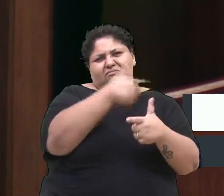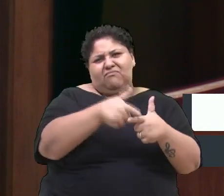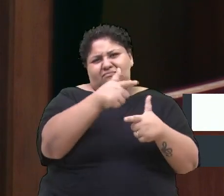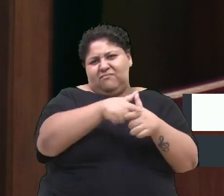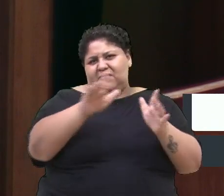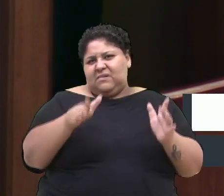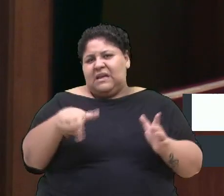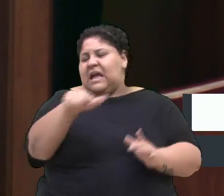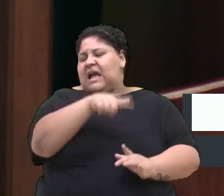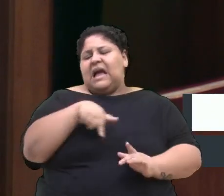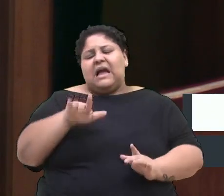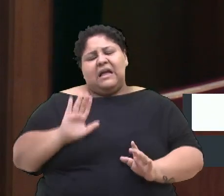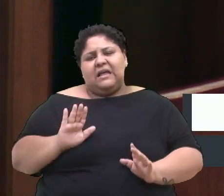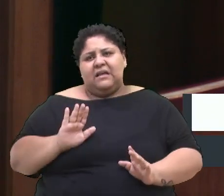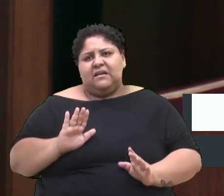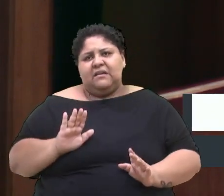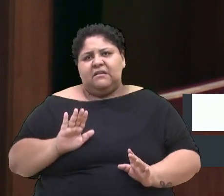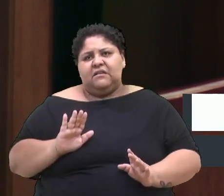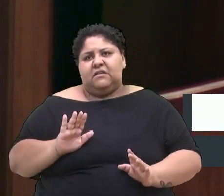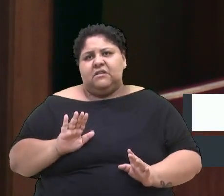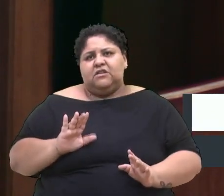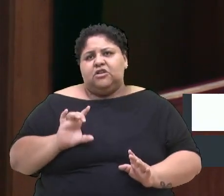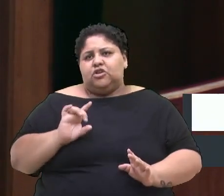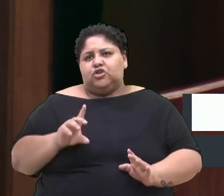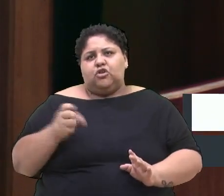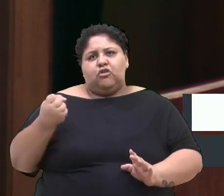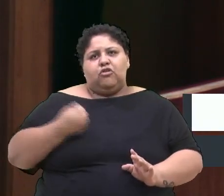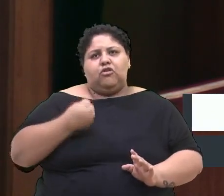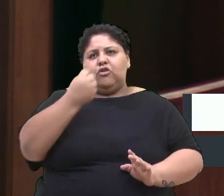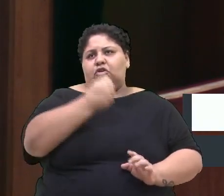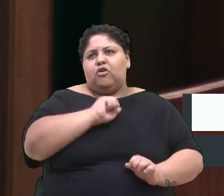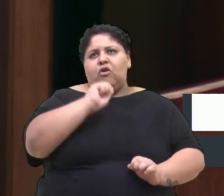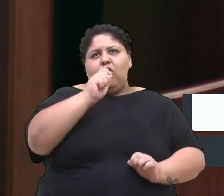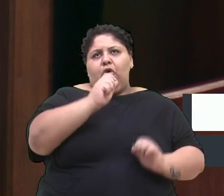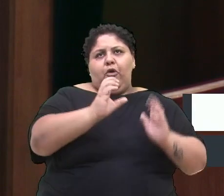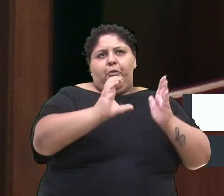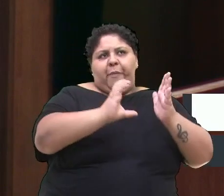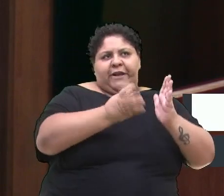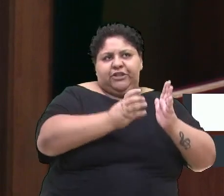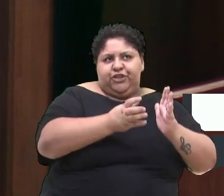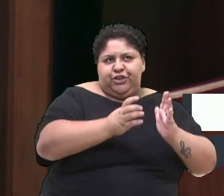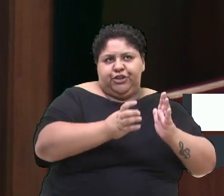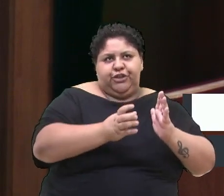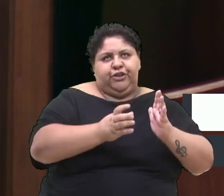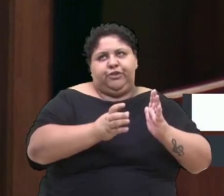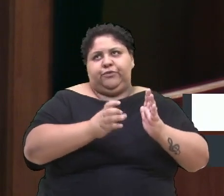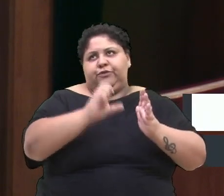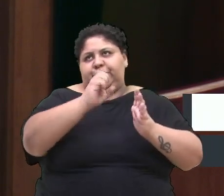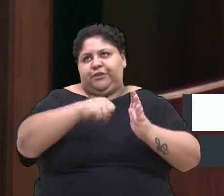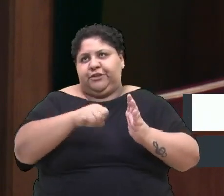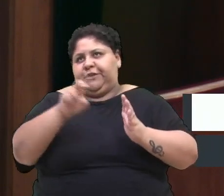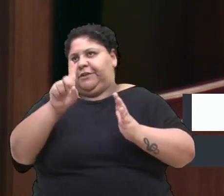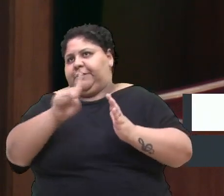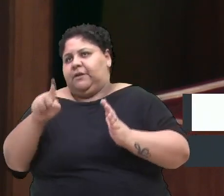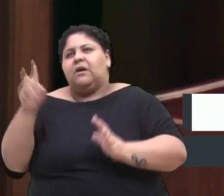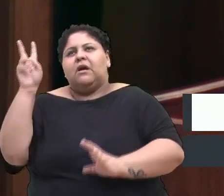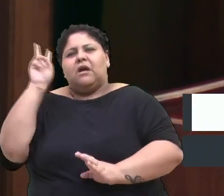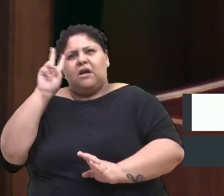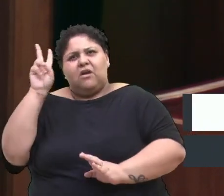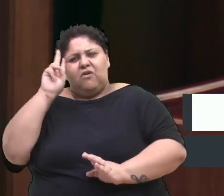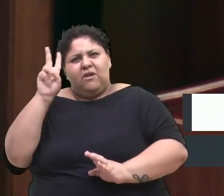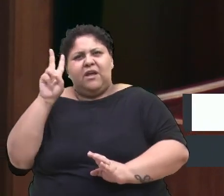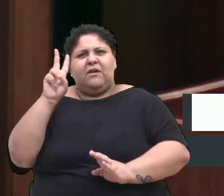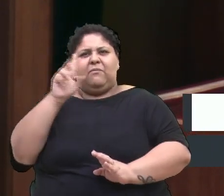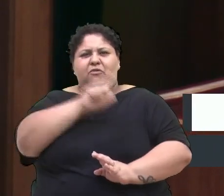não fica aí enumerando de que partido era, de que partido não era. Eu lembro do governo